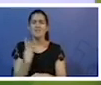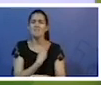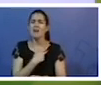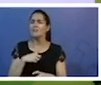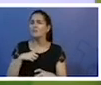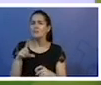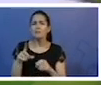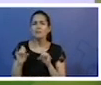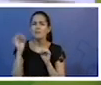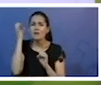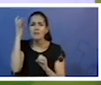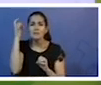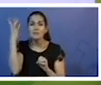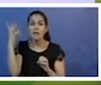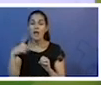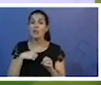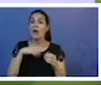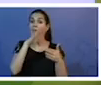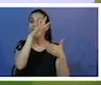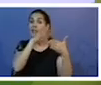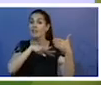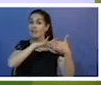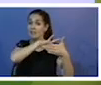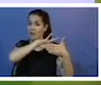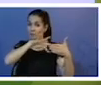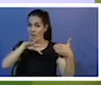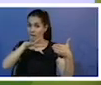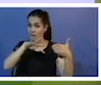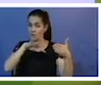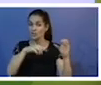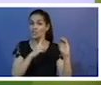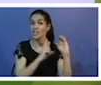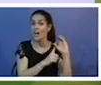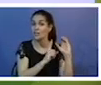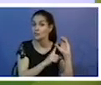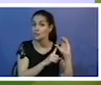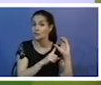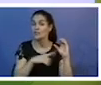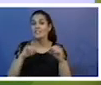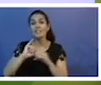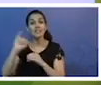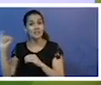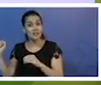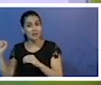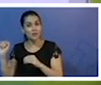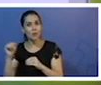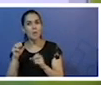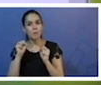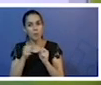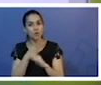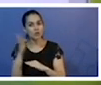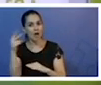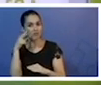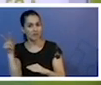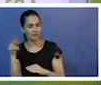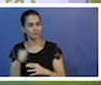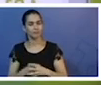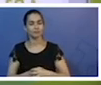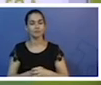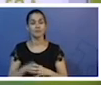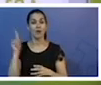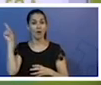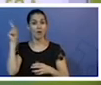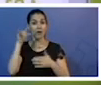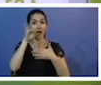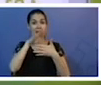uma tabela, que é uma tabela de cátions e ânions, que a gente pode consultar. Então, vamos usar como